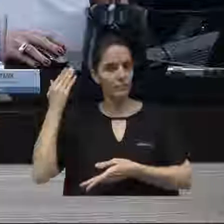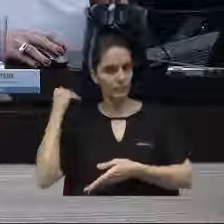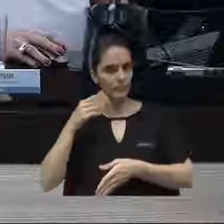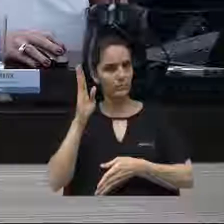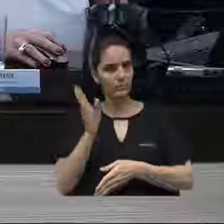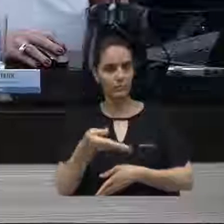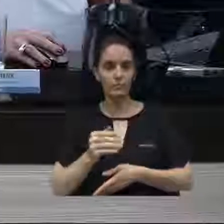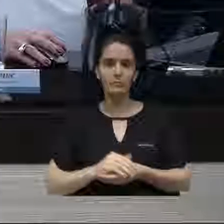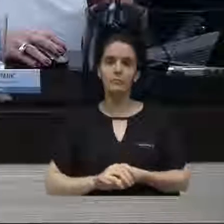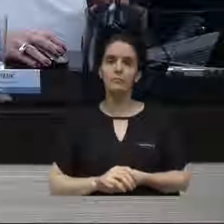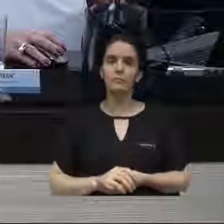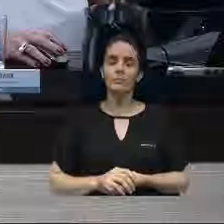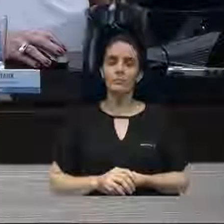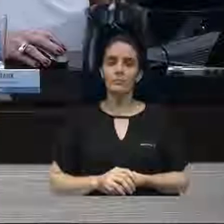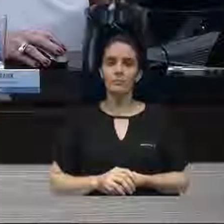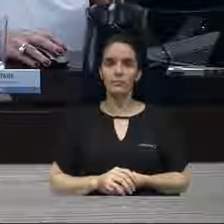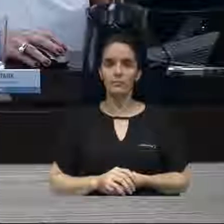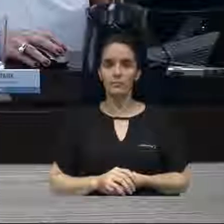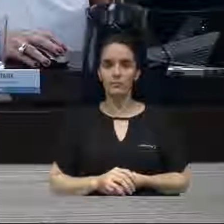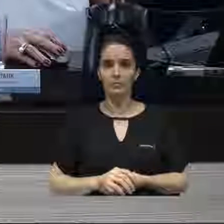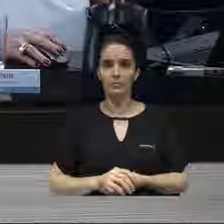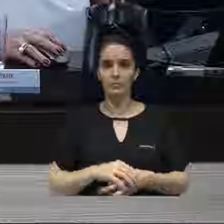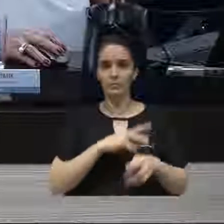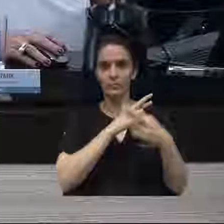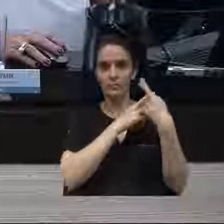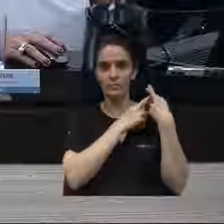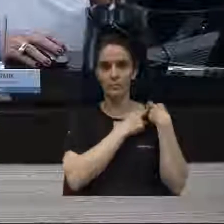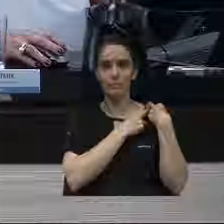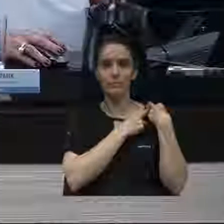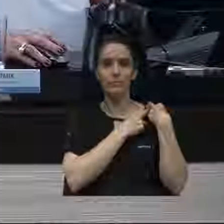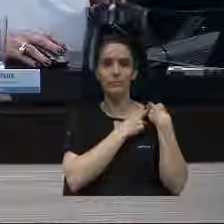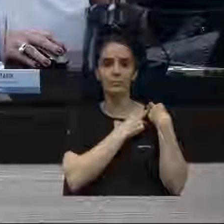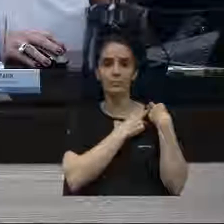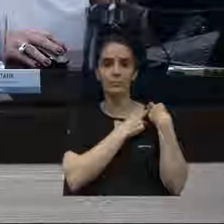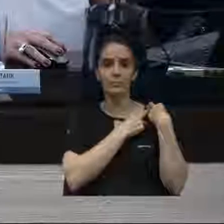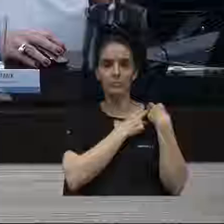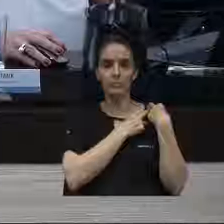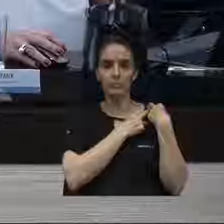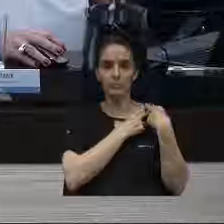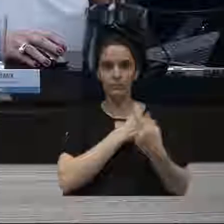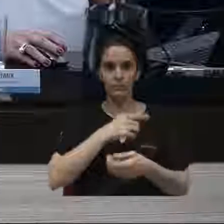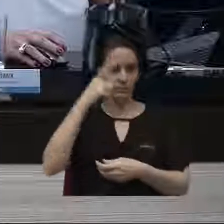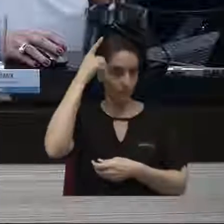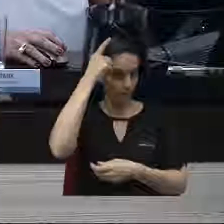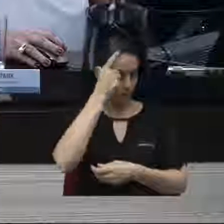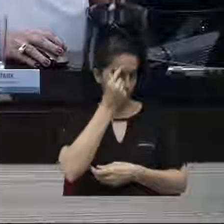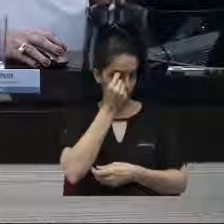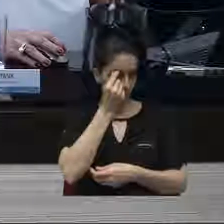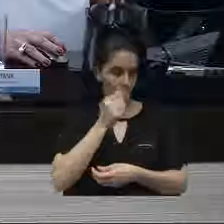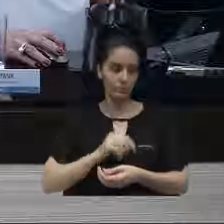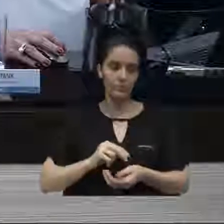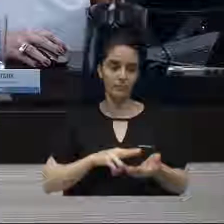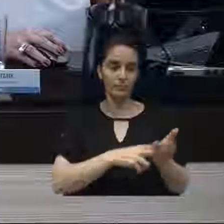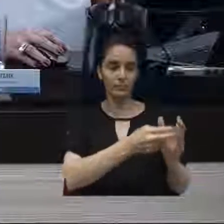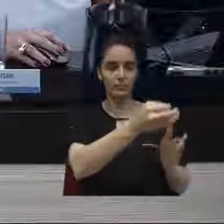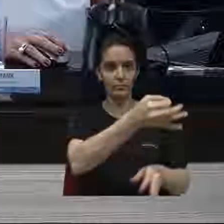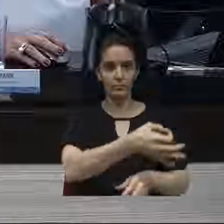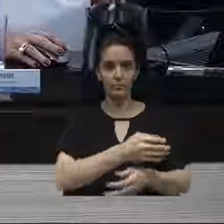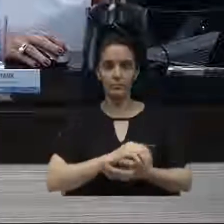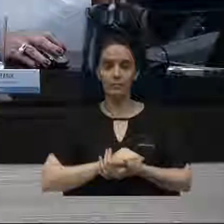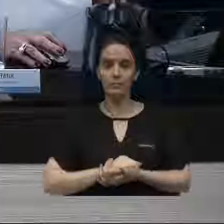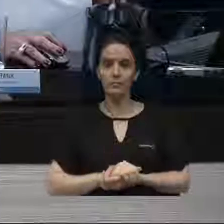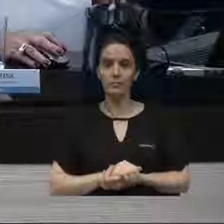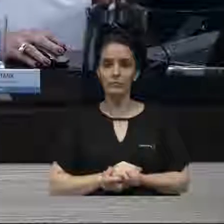e dá outras providências. Autoria do vereador Anderson Cornélio Pereira. Encaminhe-se às comissões